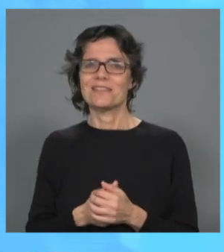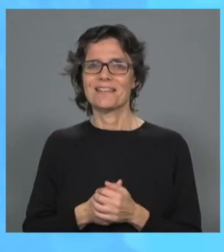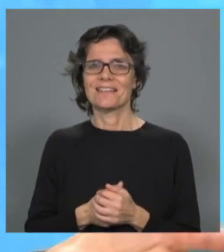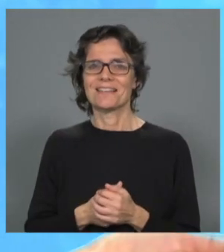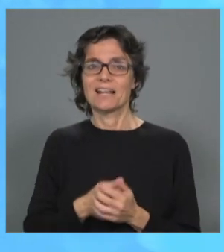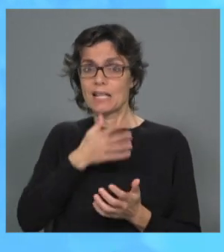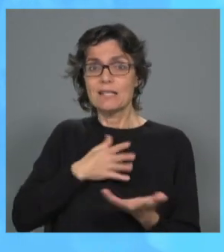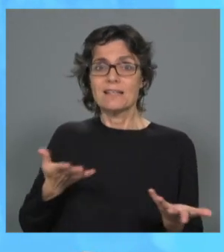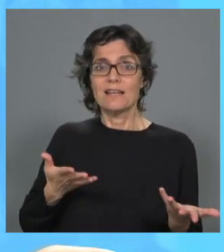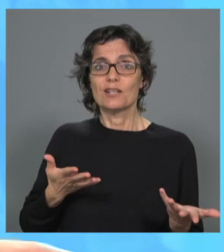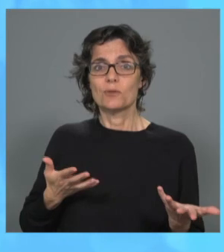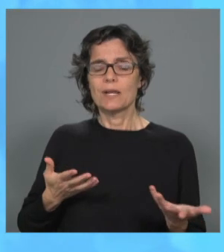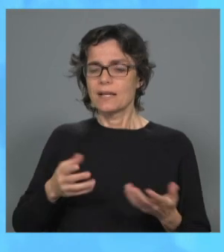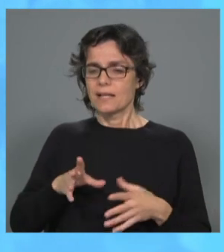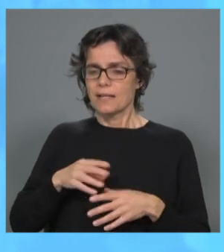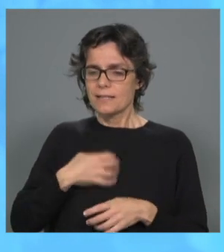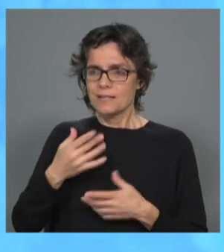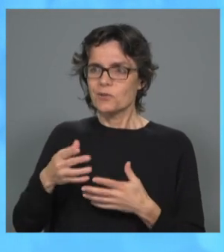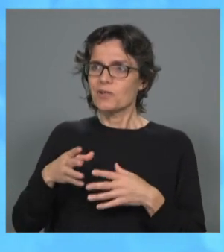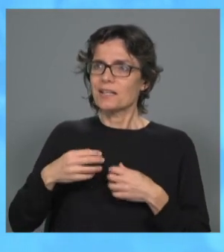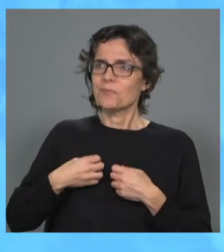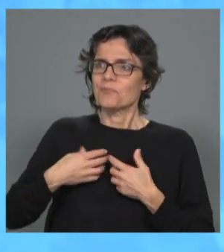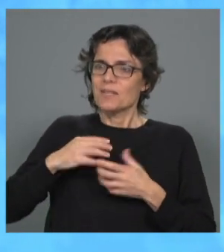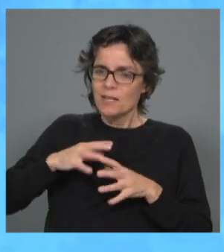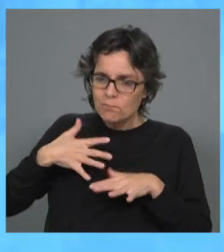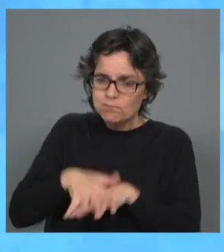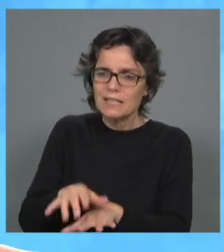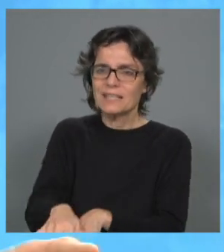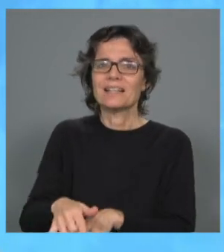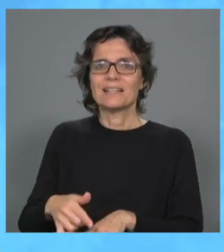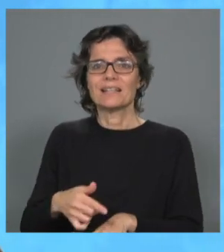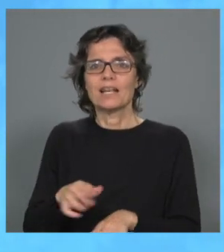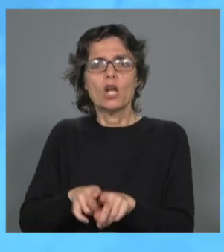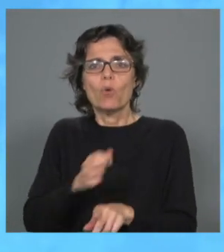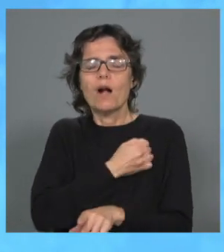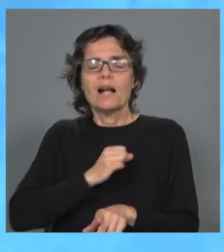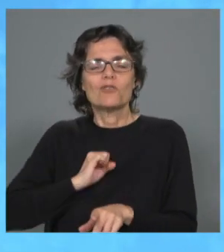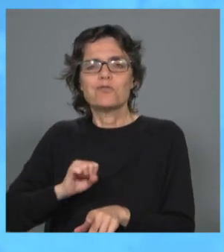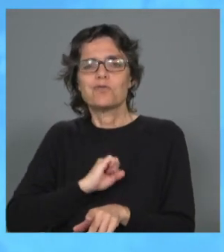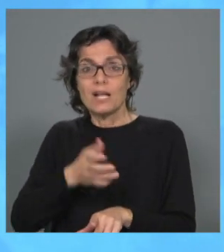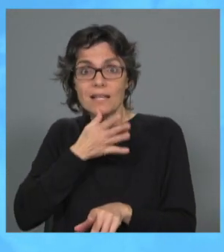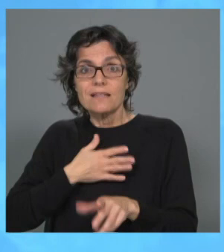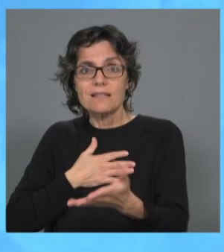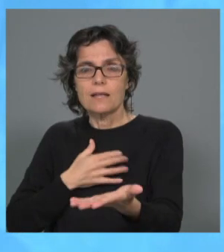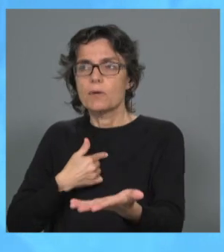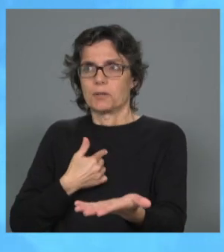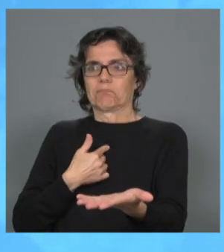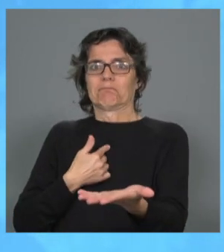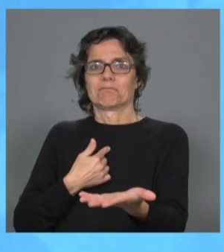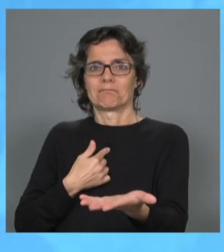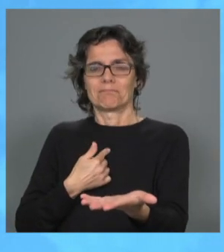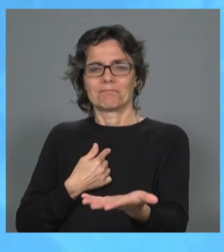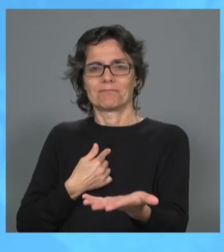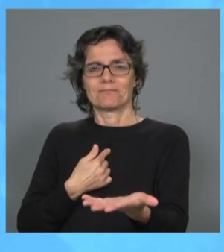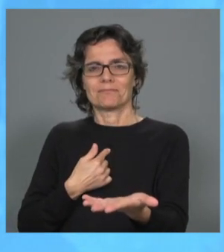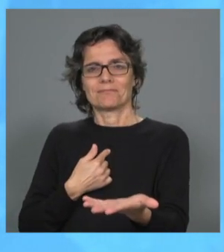Sentimos-nos bem, sentimos-nos aceites, bem São integrados. relações entre todos que o permitem, não é? Bem integrados, e é verdade que eu presinto isso. Sentimos-nos